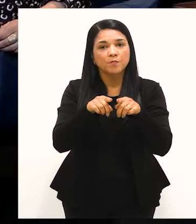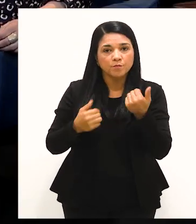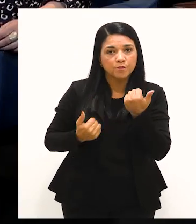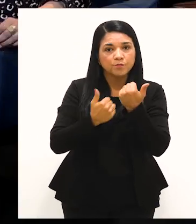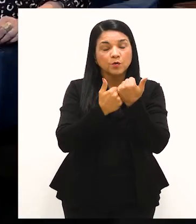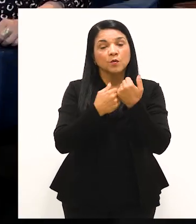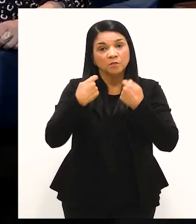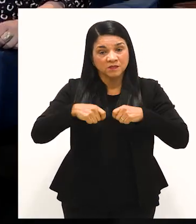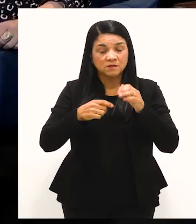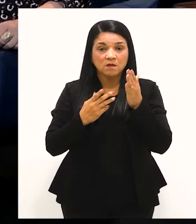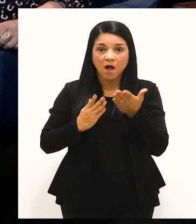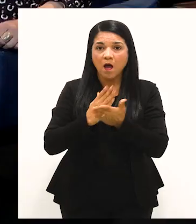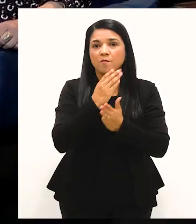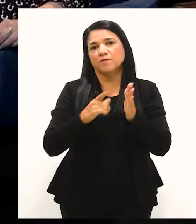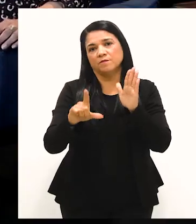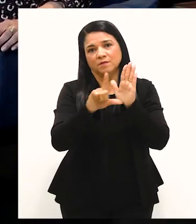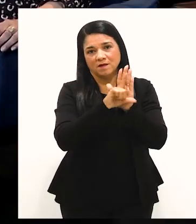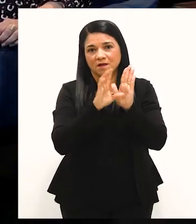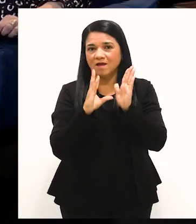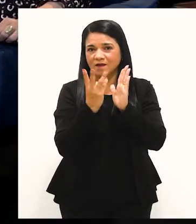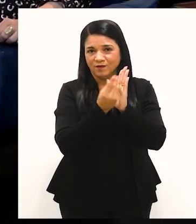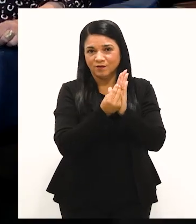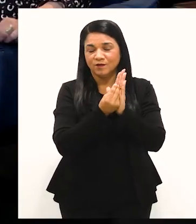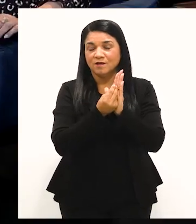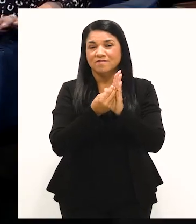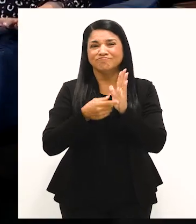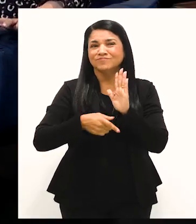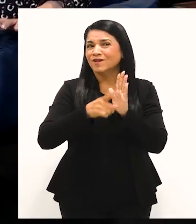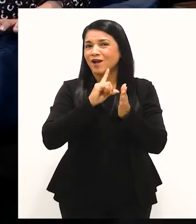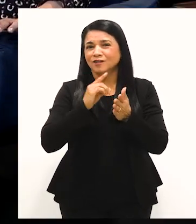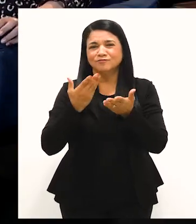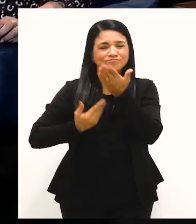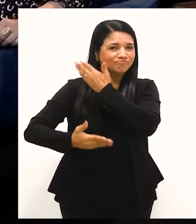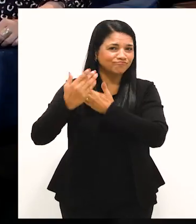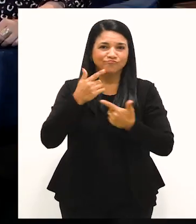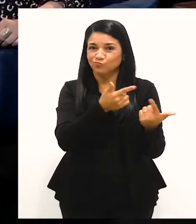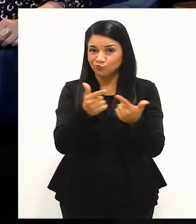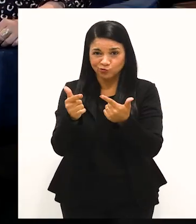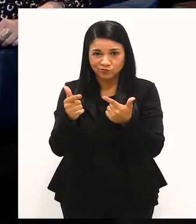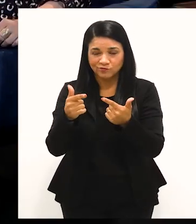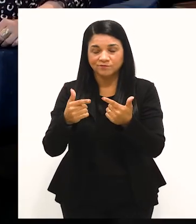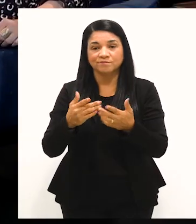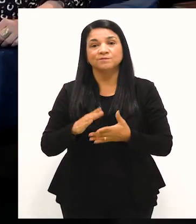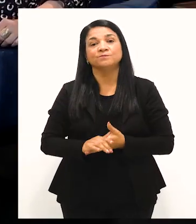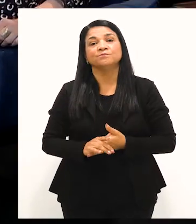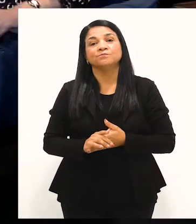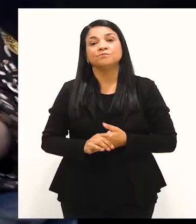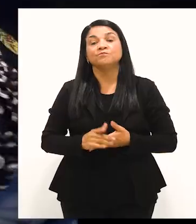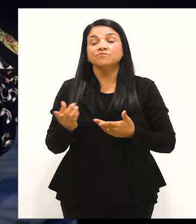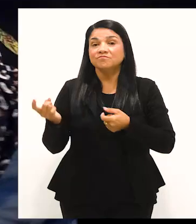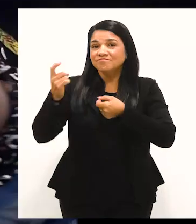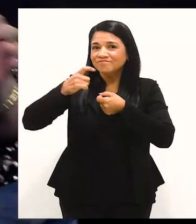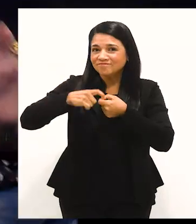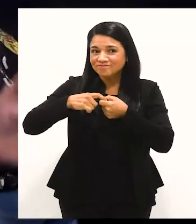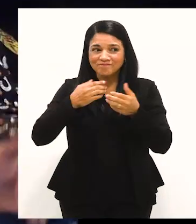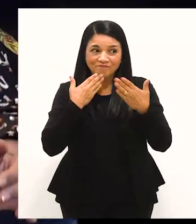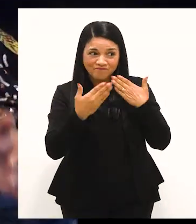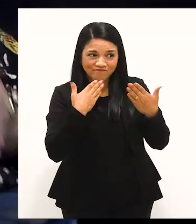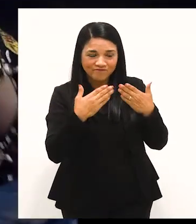ainda esse ano. Mas só de ter sido aprovado pela lei já é uma grande aprovado, coisa. Já aprovado. Coisa que antes não acontecia. Não acontecia, né? Então vamos